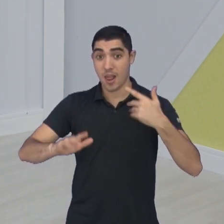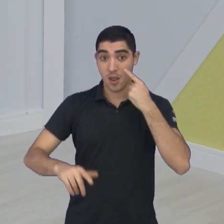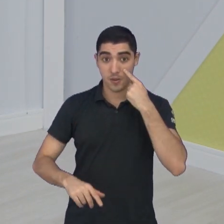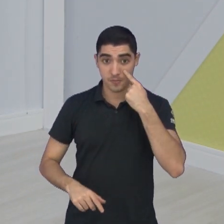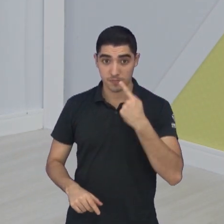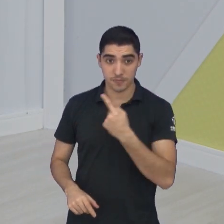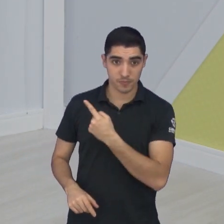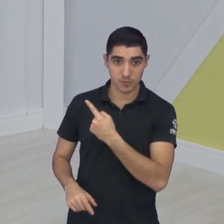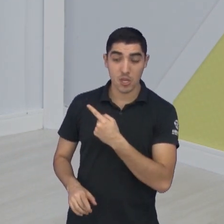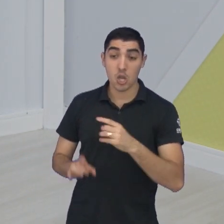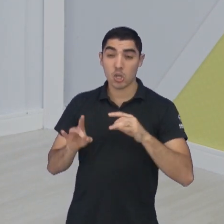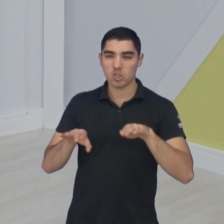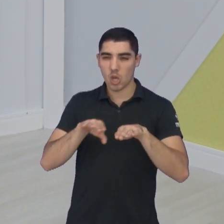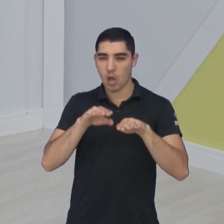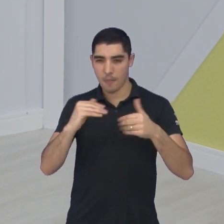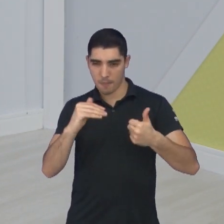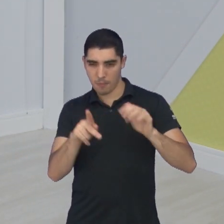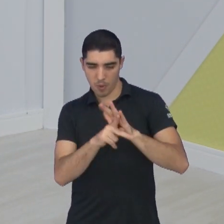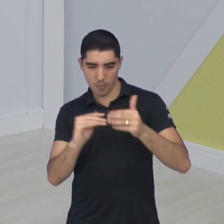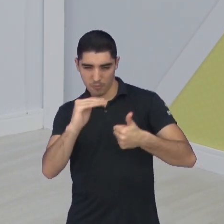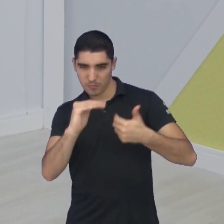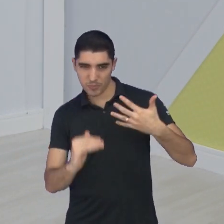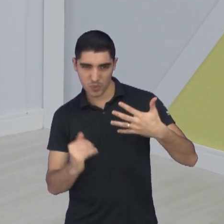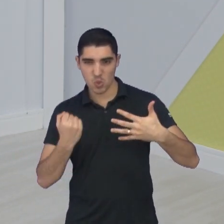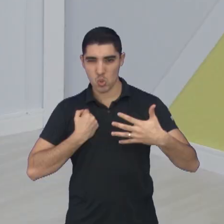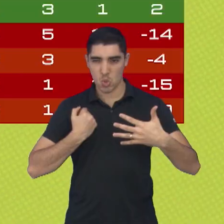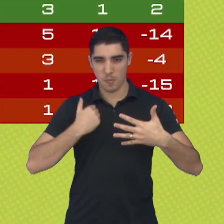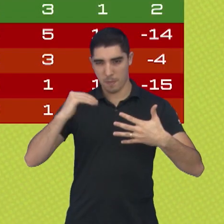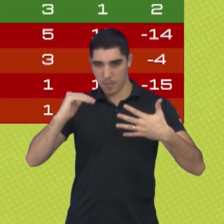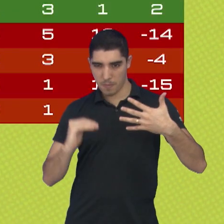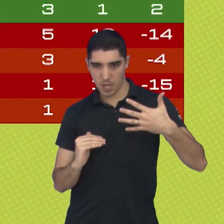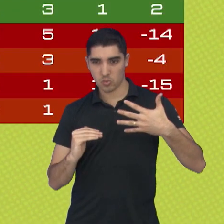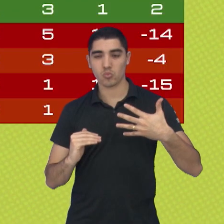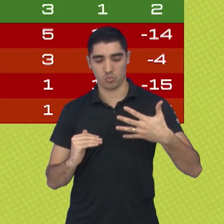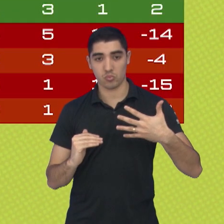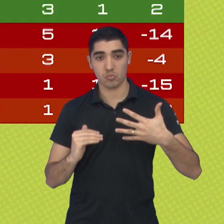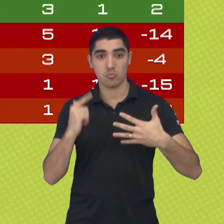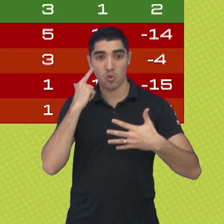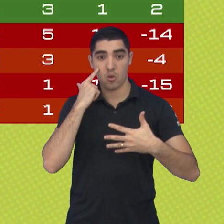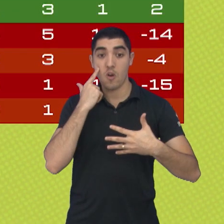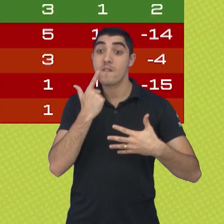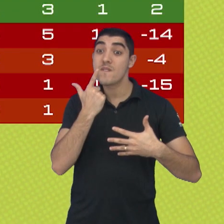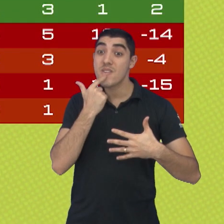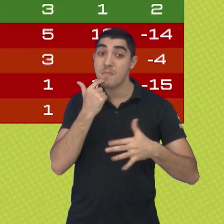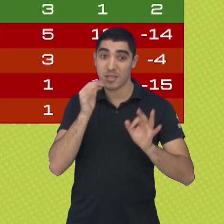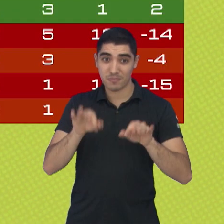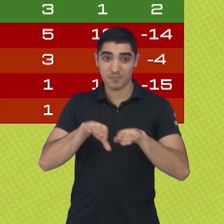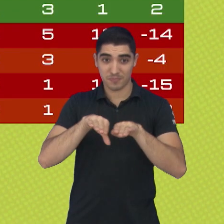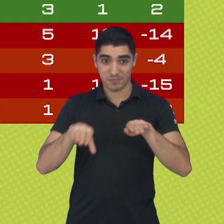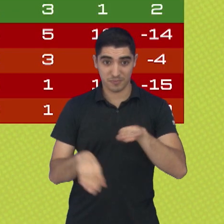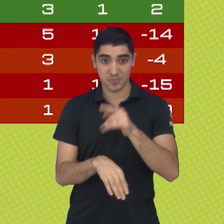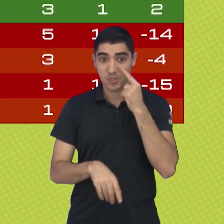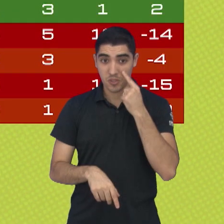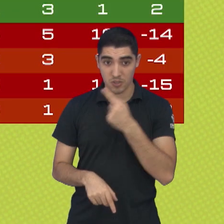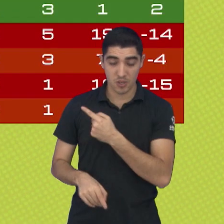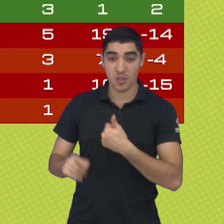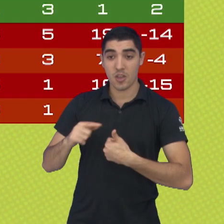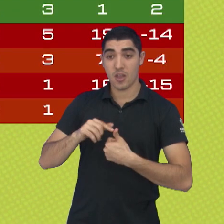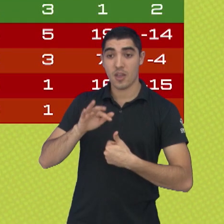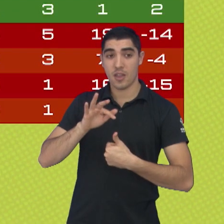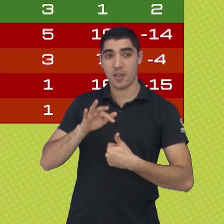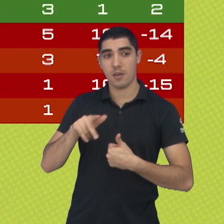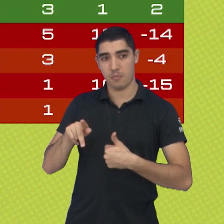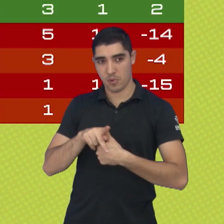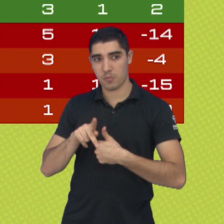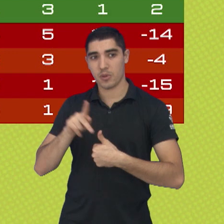peguei a parte de baixo da tabela para ilustrar para você, ó. Vermelhinho, obviamente, são as equipes que estariam rebaixadas hoje. O